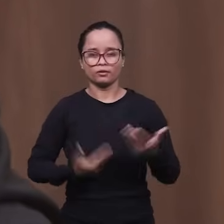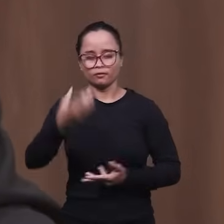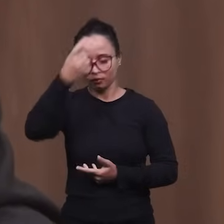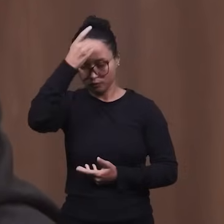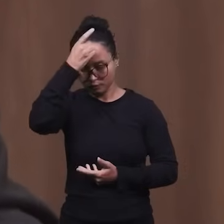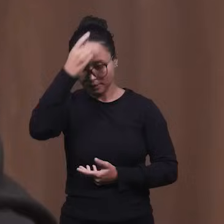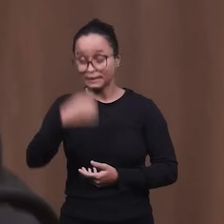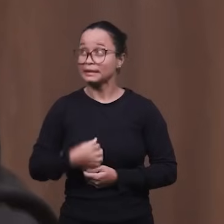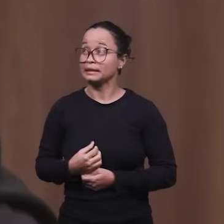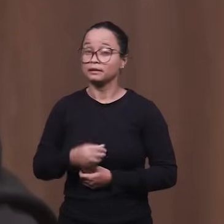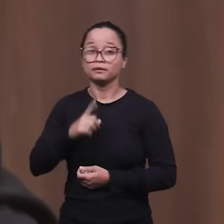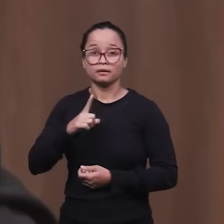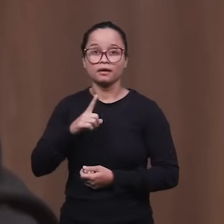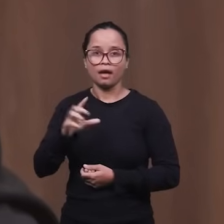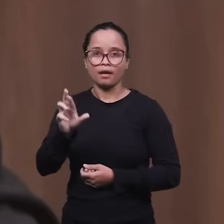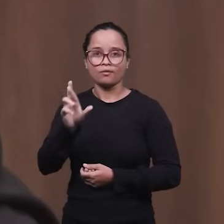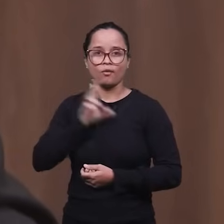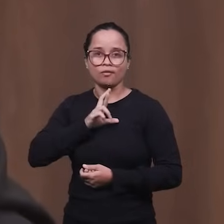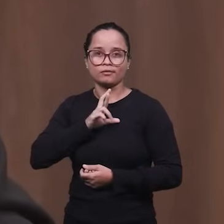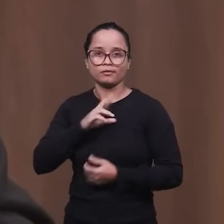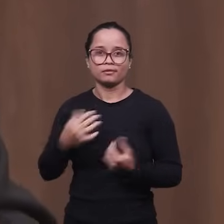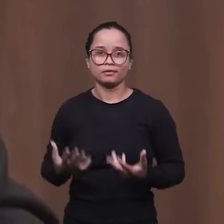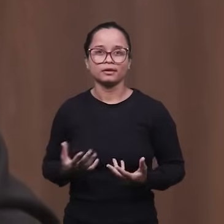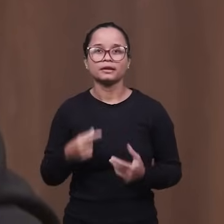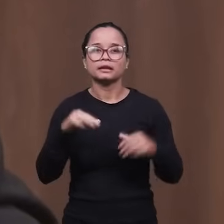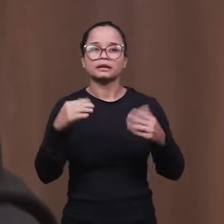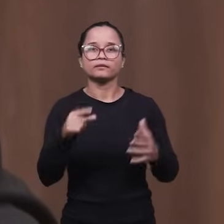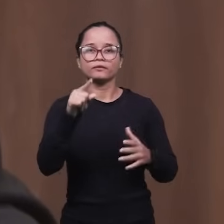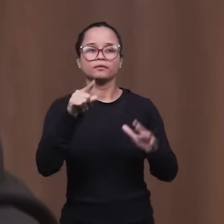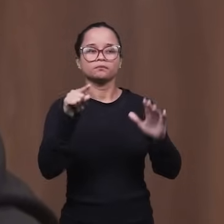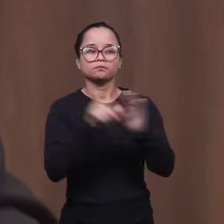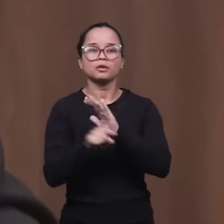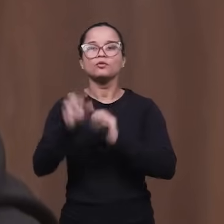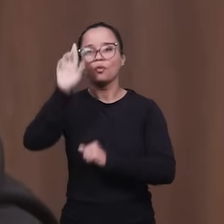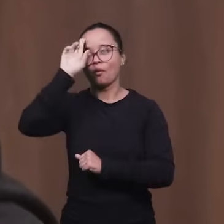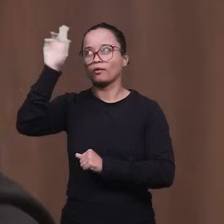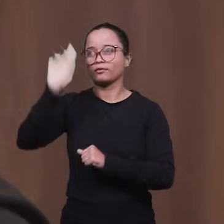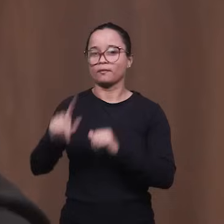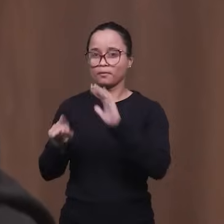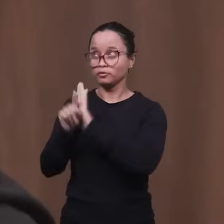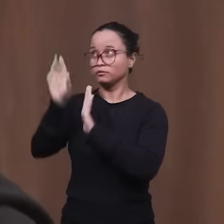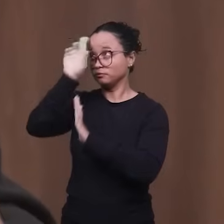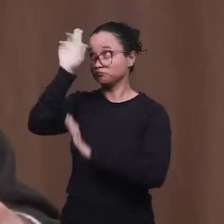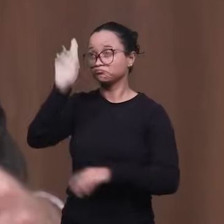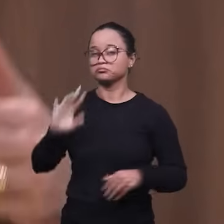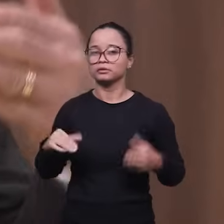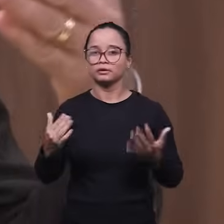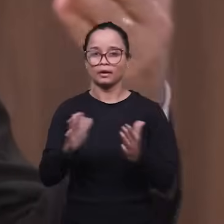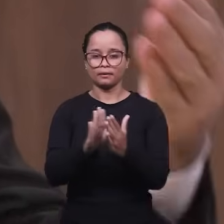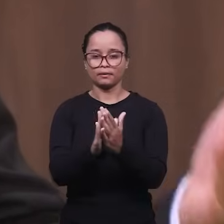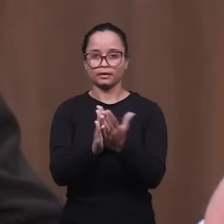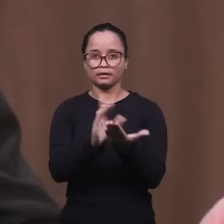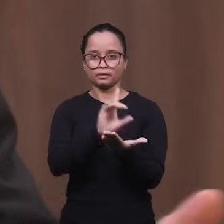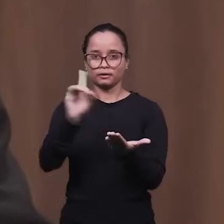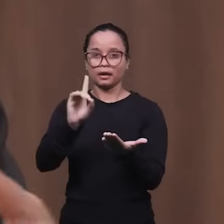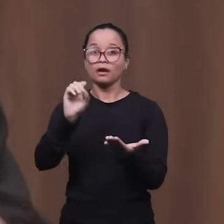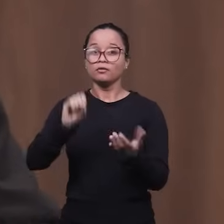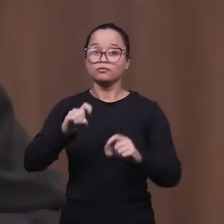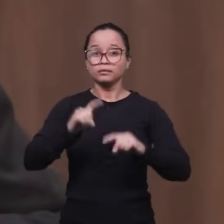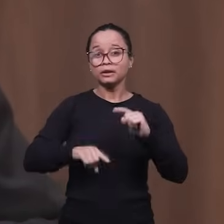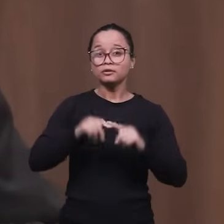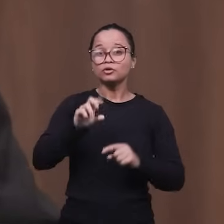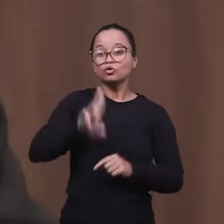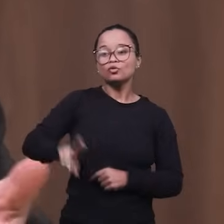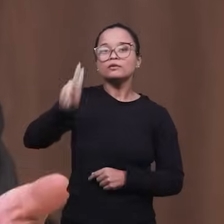dom e a resposta está ali. Ou seja, você consultou o Senhor. Agora, a Bíblia é um dos instrumentos